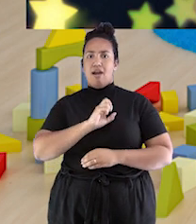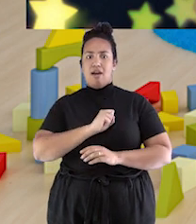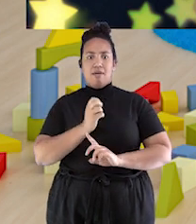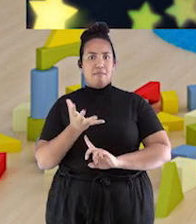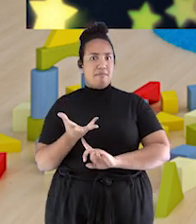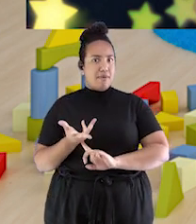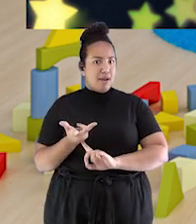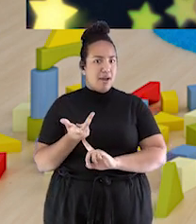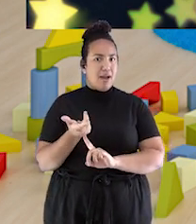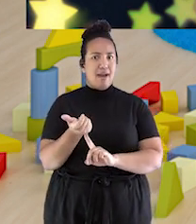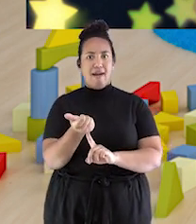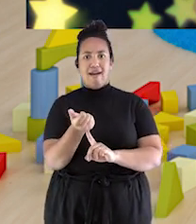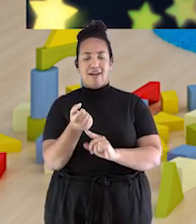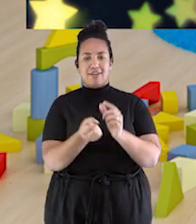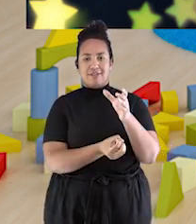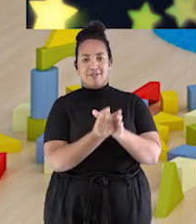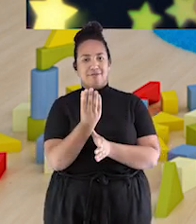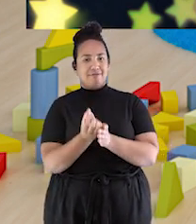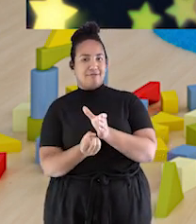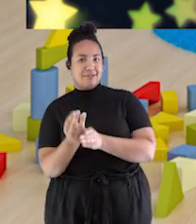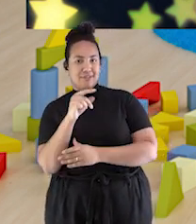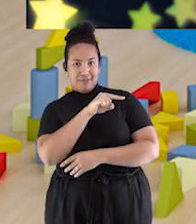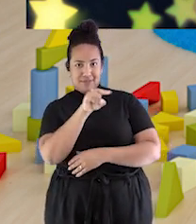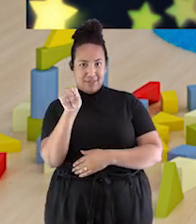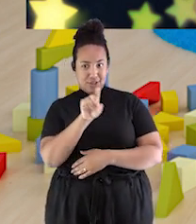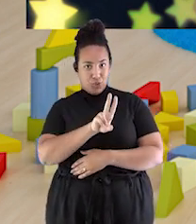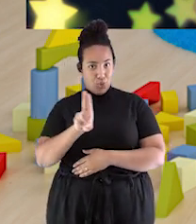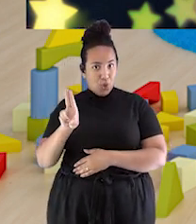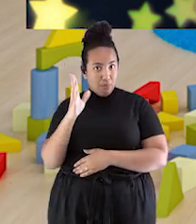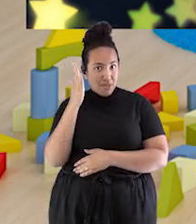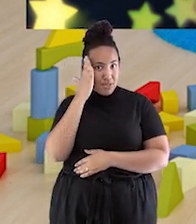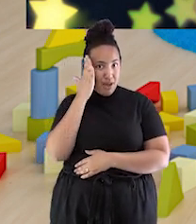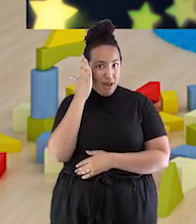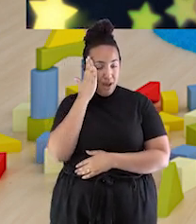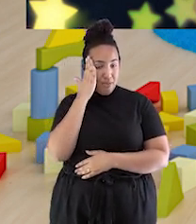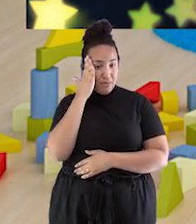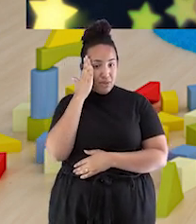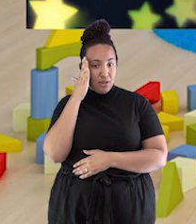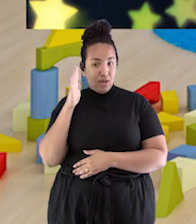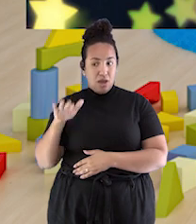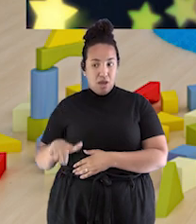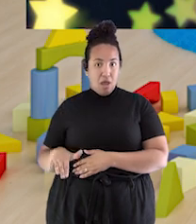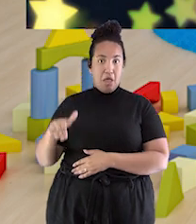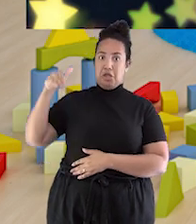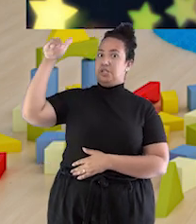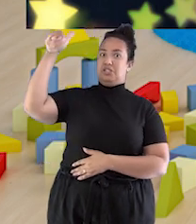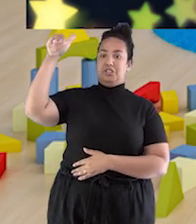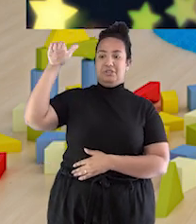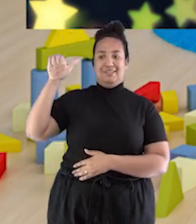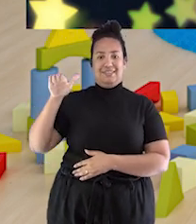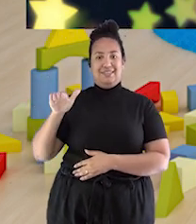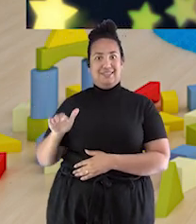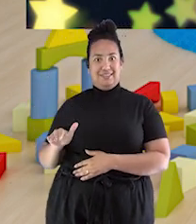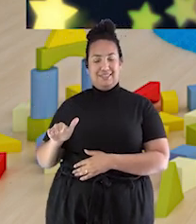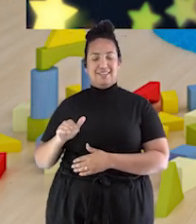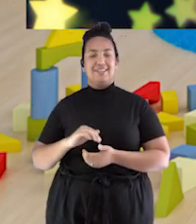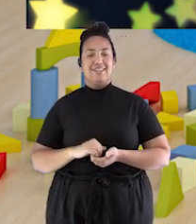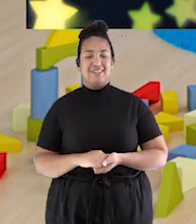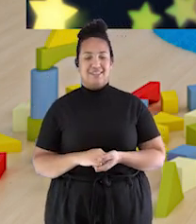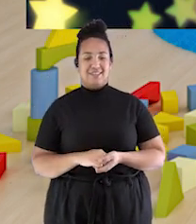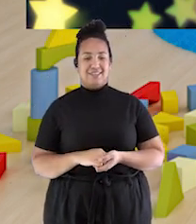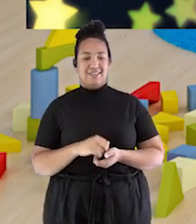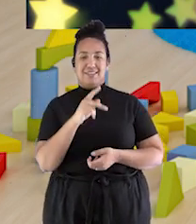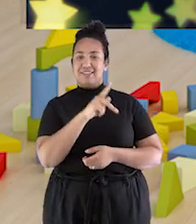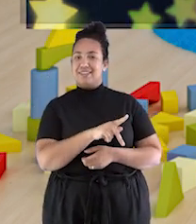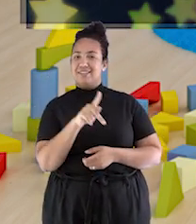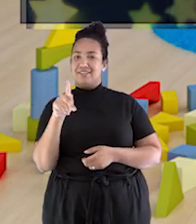fazer arte, aqui no Dever em Casa na TV. Sabem o nome dela? Ó, ela não é muito grande, não. É